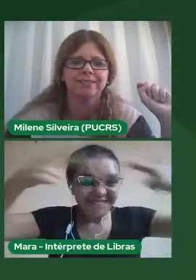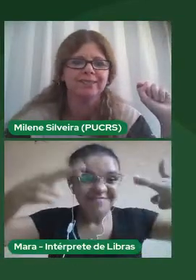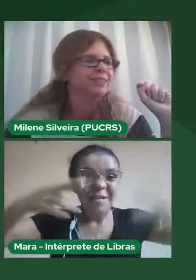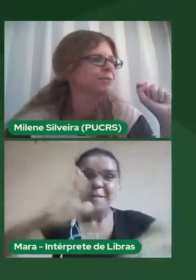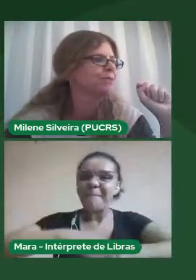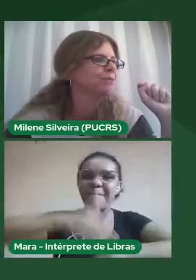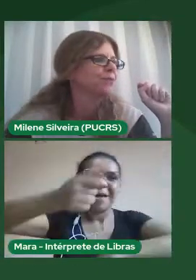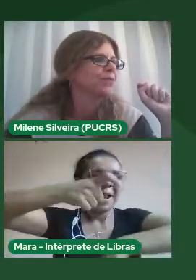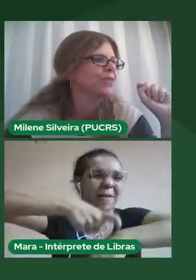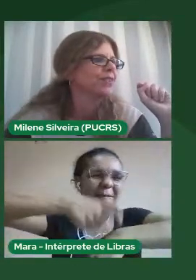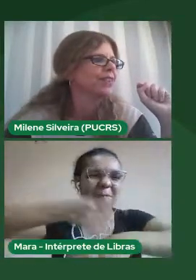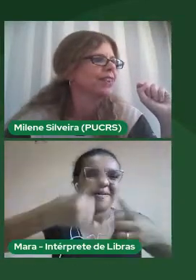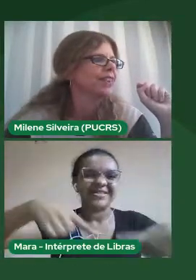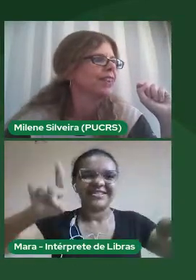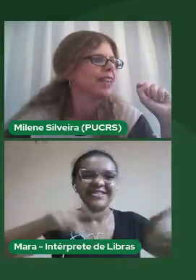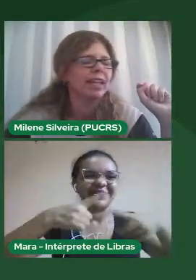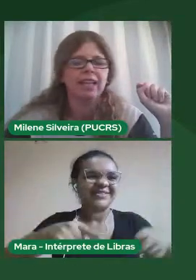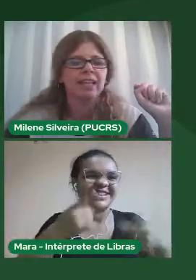IHC.